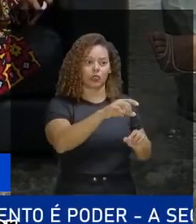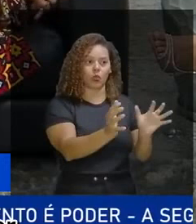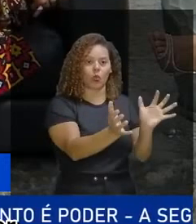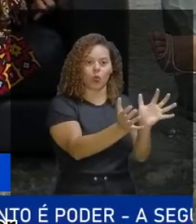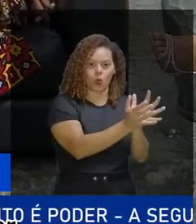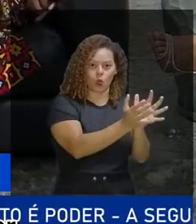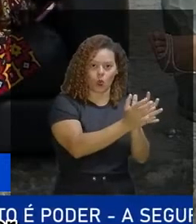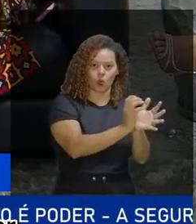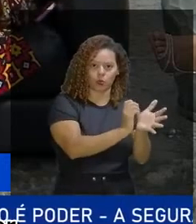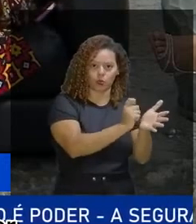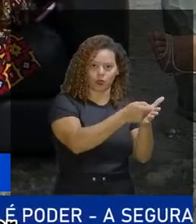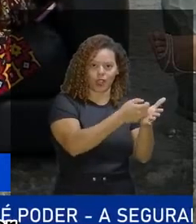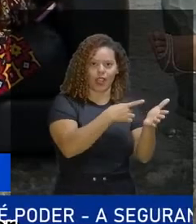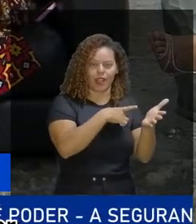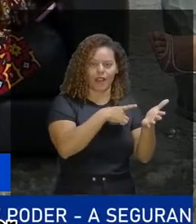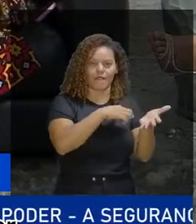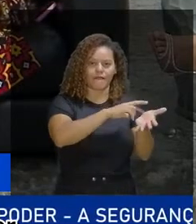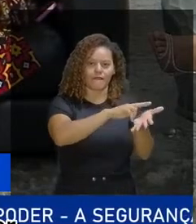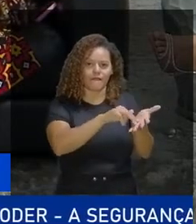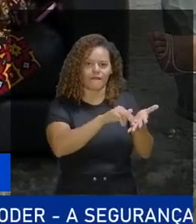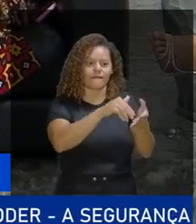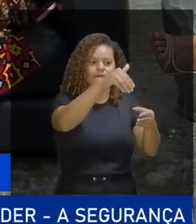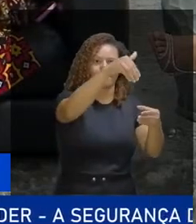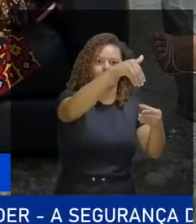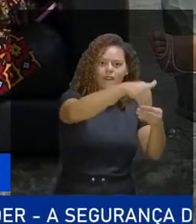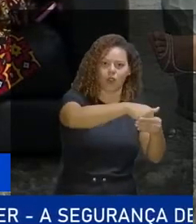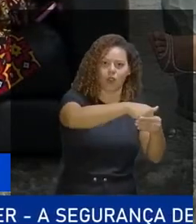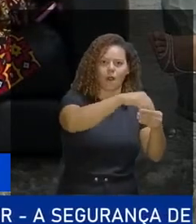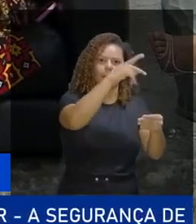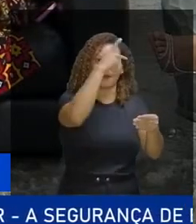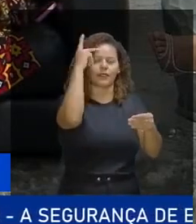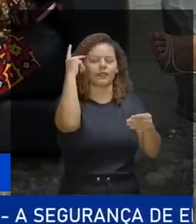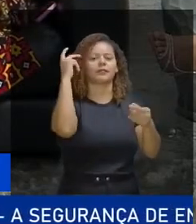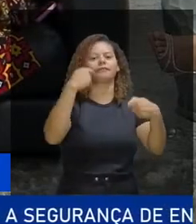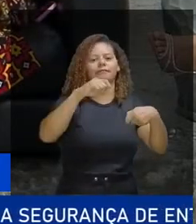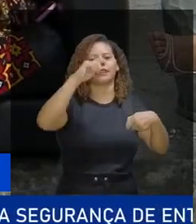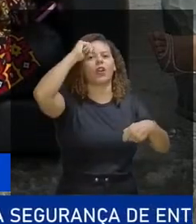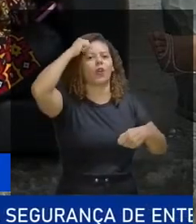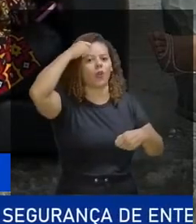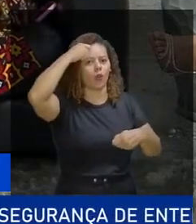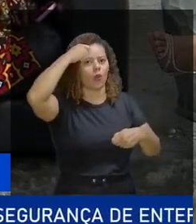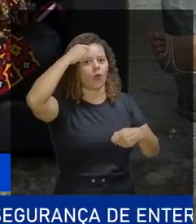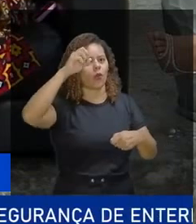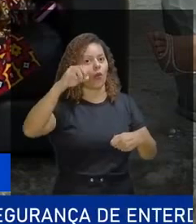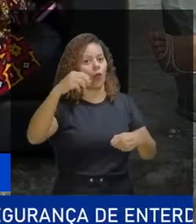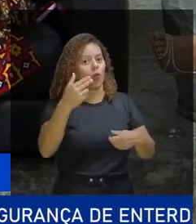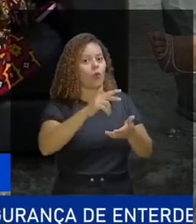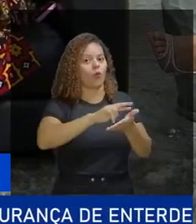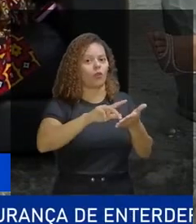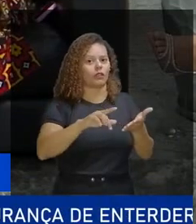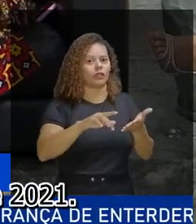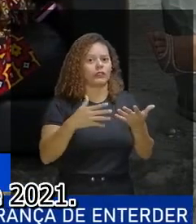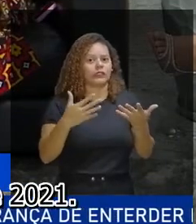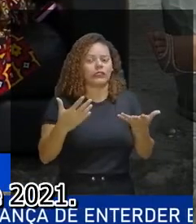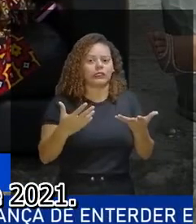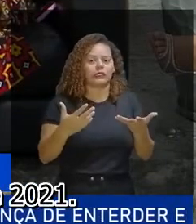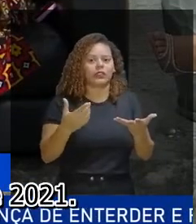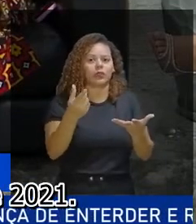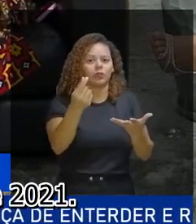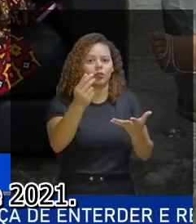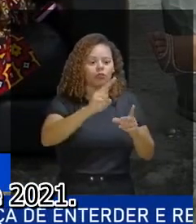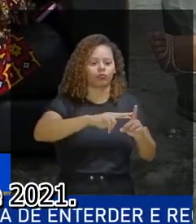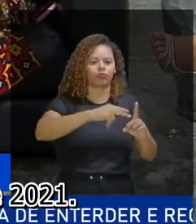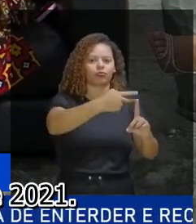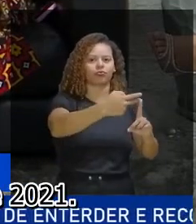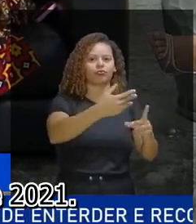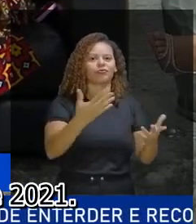partido que tivesse votação em pessoas de cor, em pessoas negras. Com isso, deu o boom. Essa